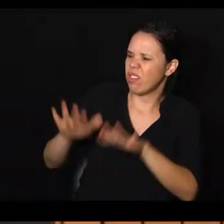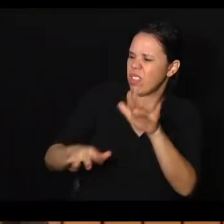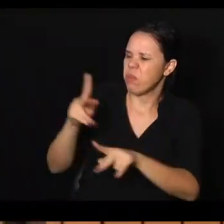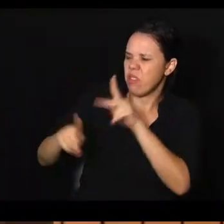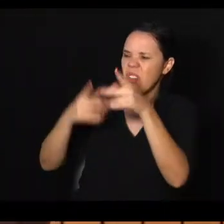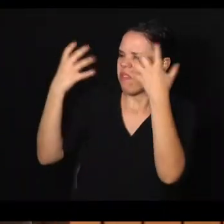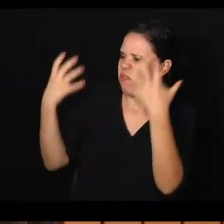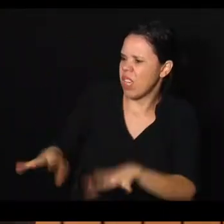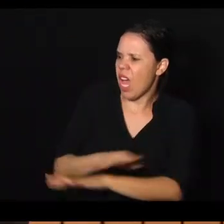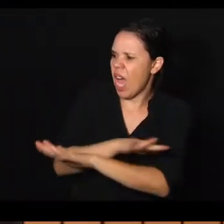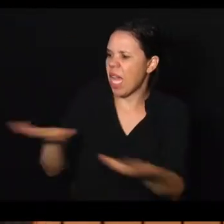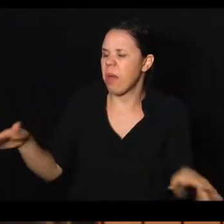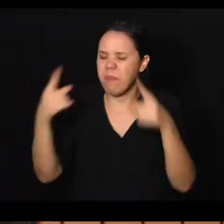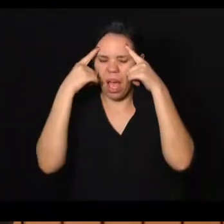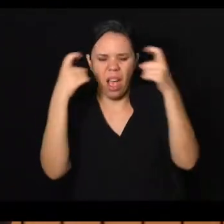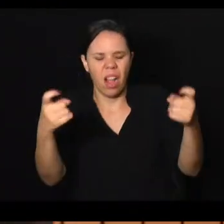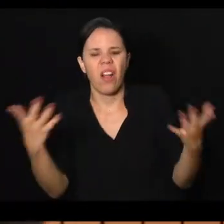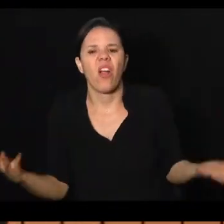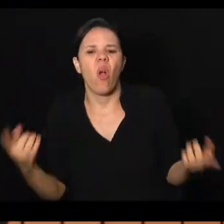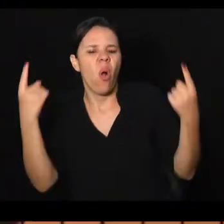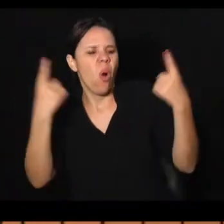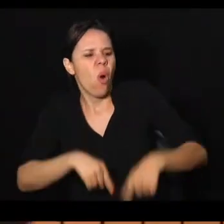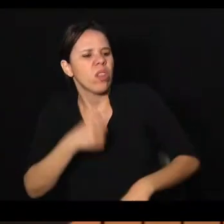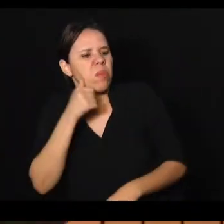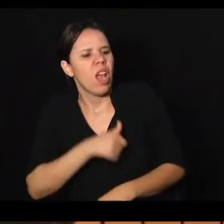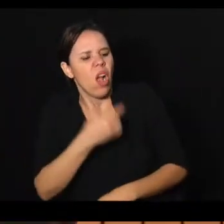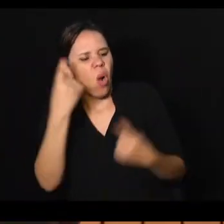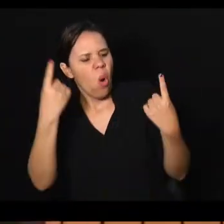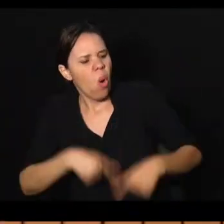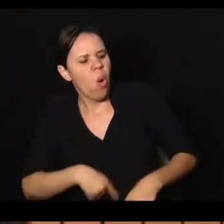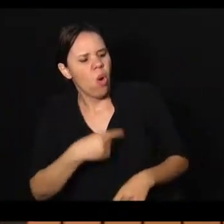querem acabar com a violência contra a mulher, contra a